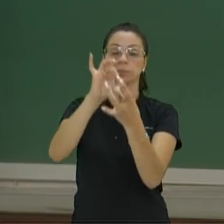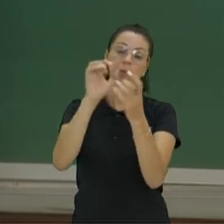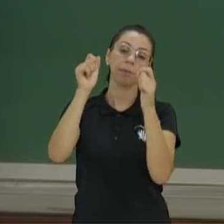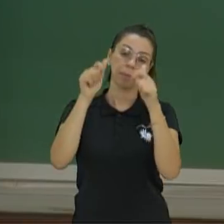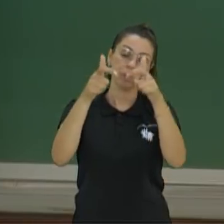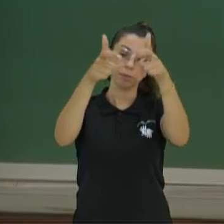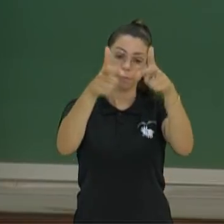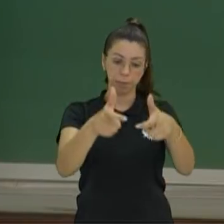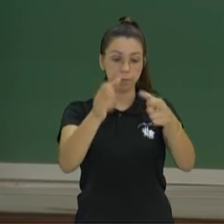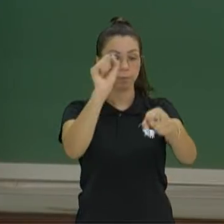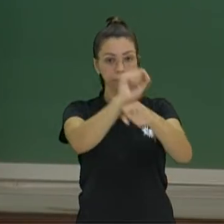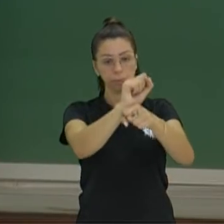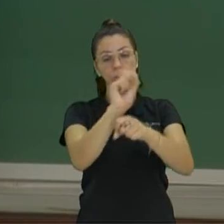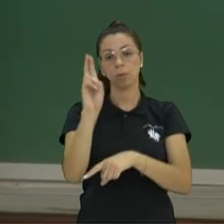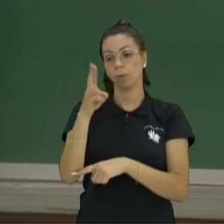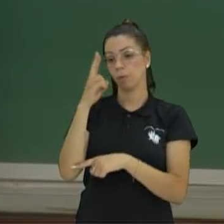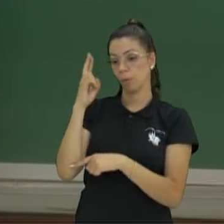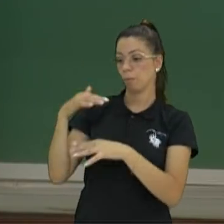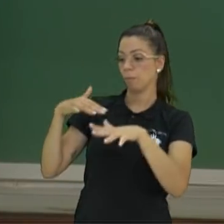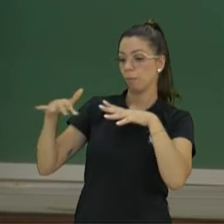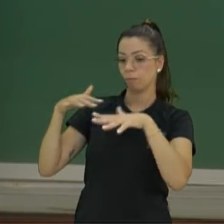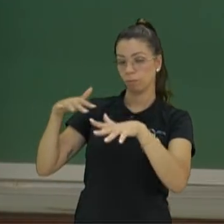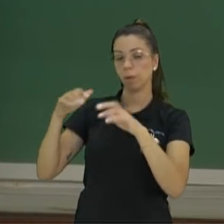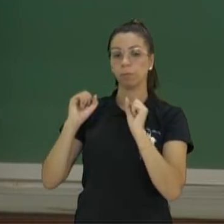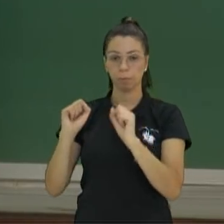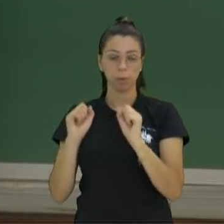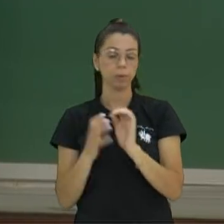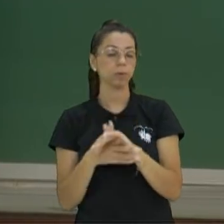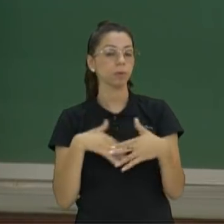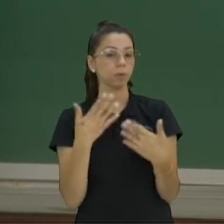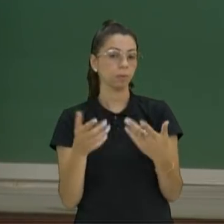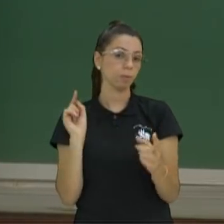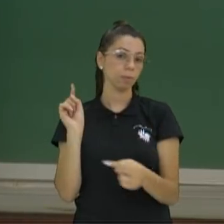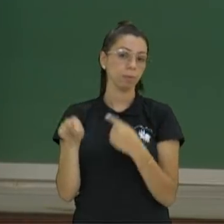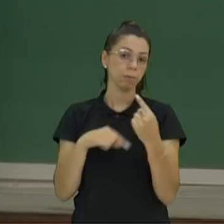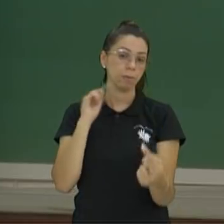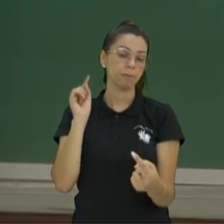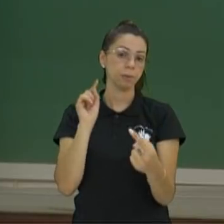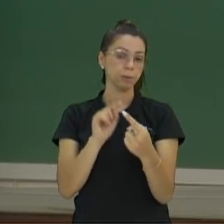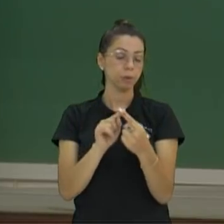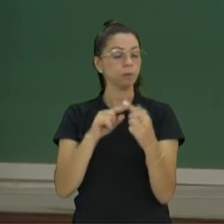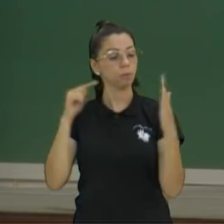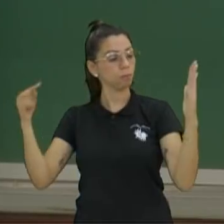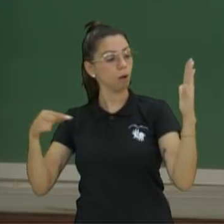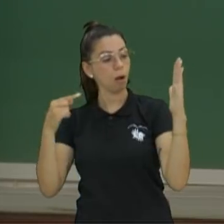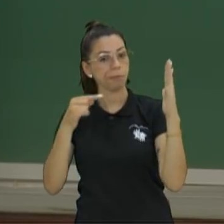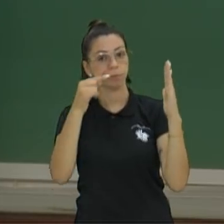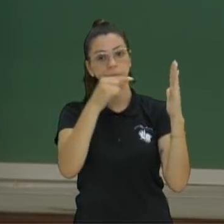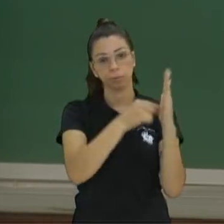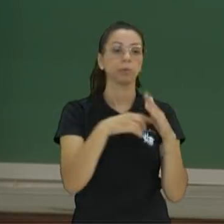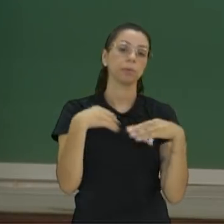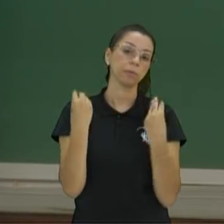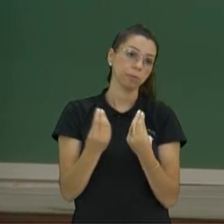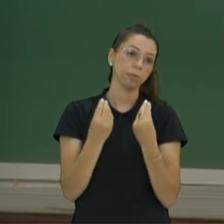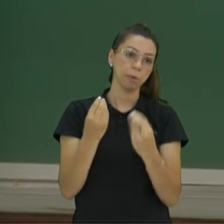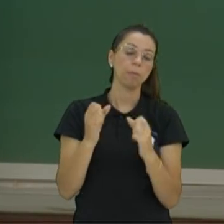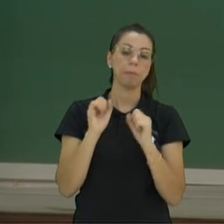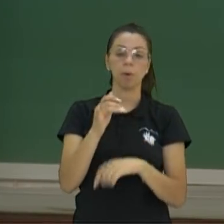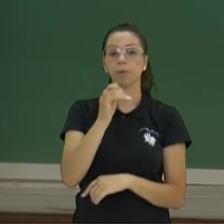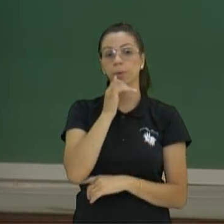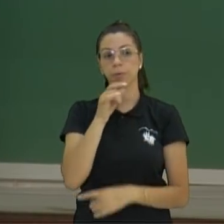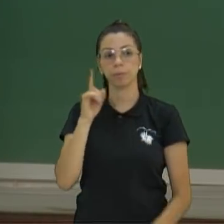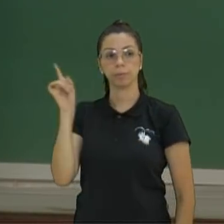estar estático ou em movimento. Então, meu objetivo é acertar um alvo, como, por